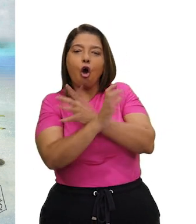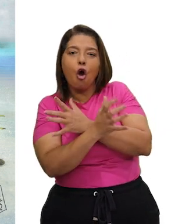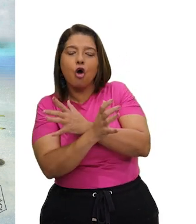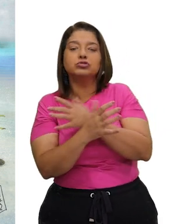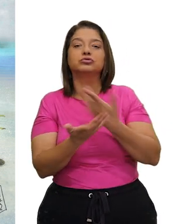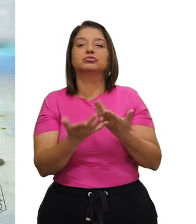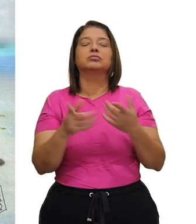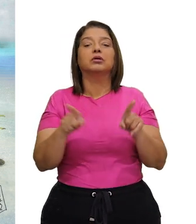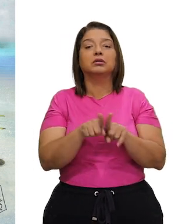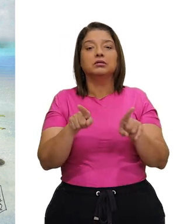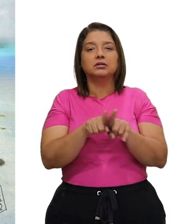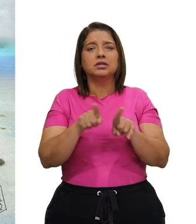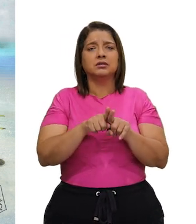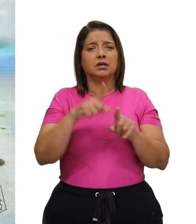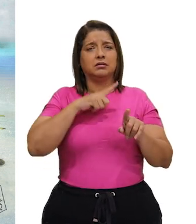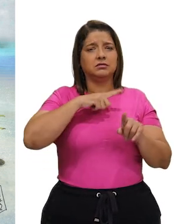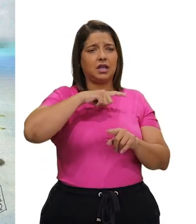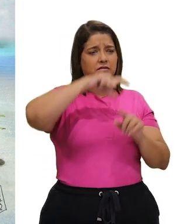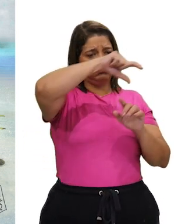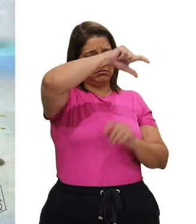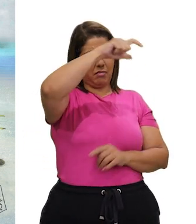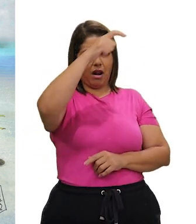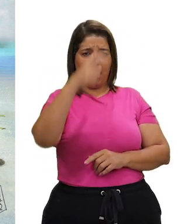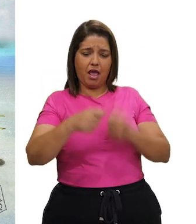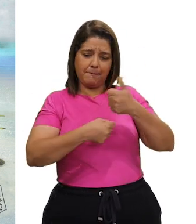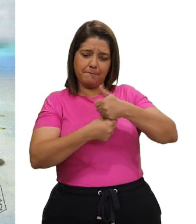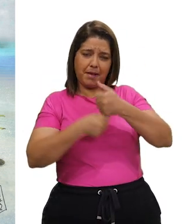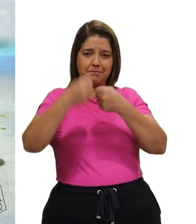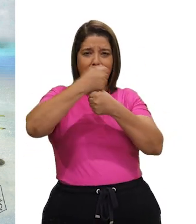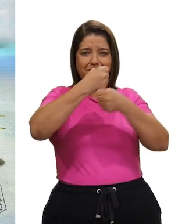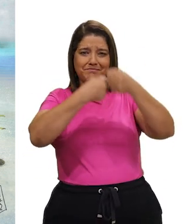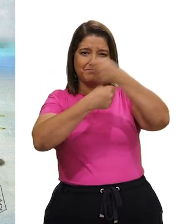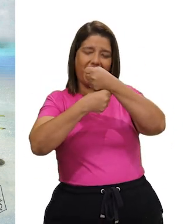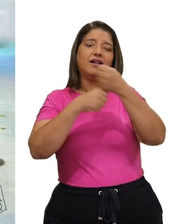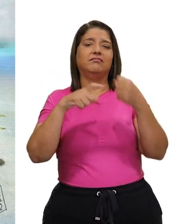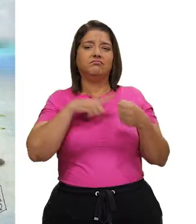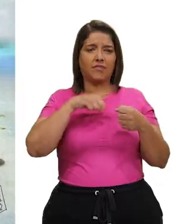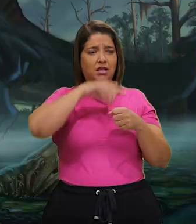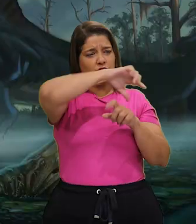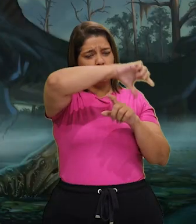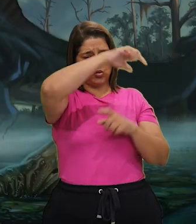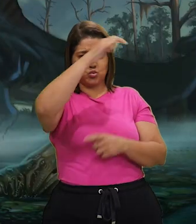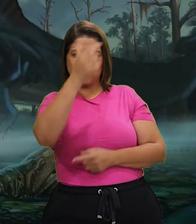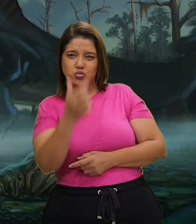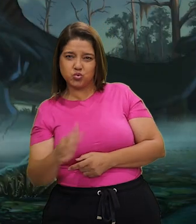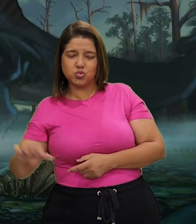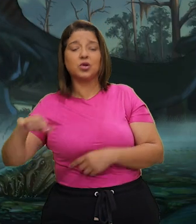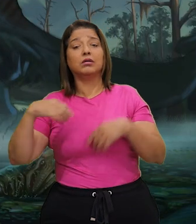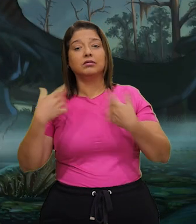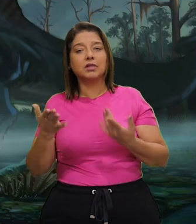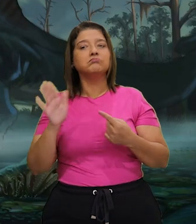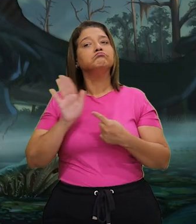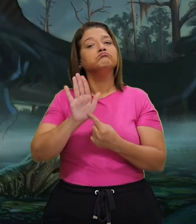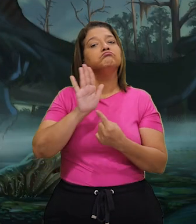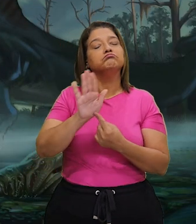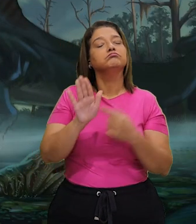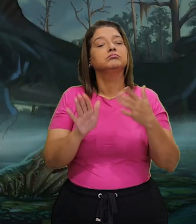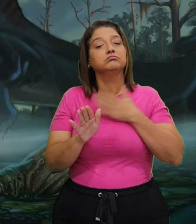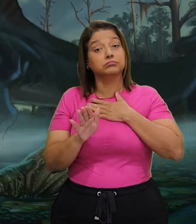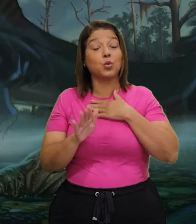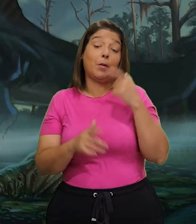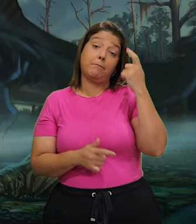grande vela dorsal nas costas e essas coisas que são eh de exibição eu tendo a